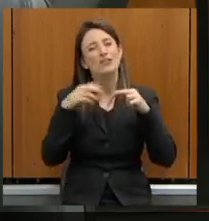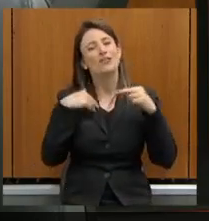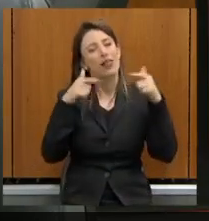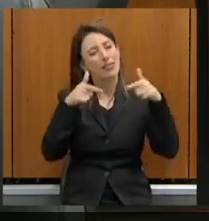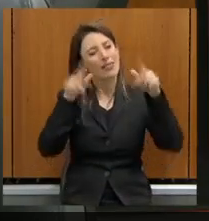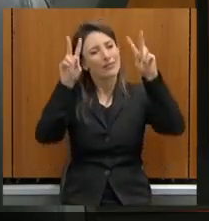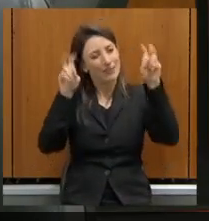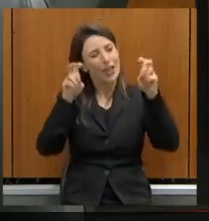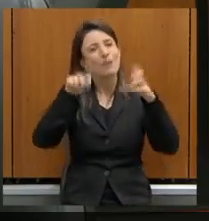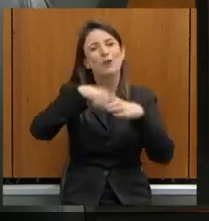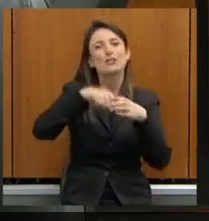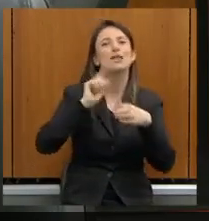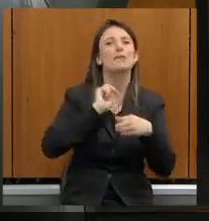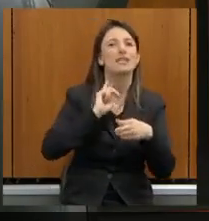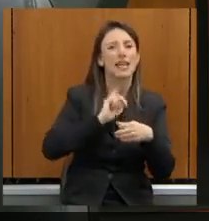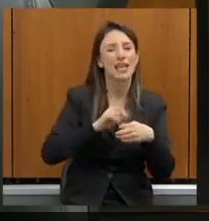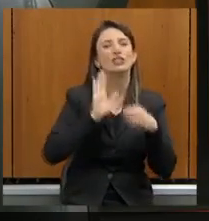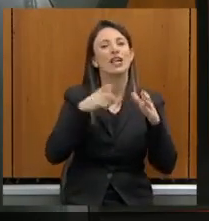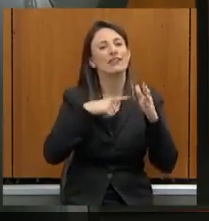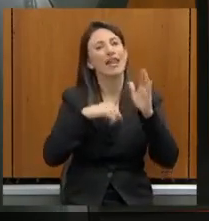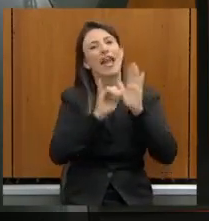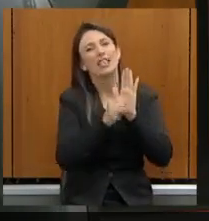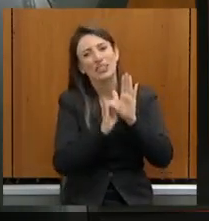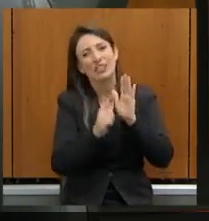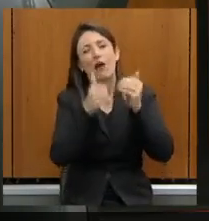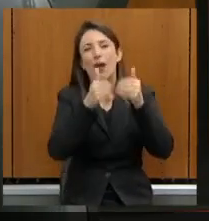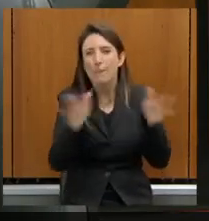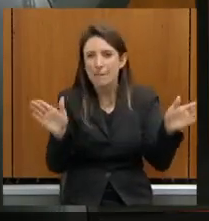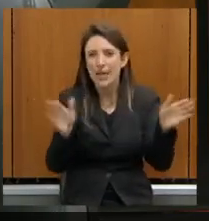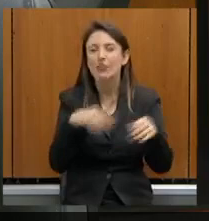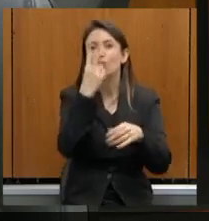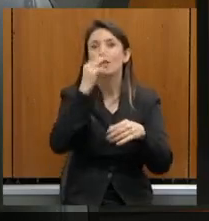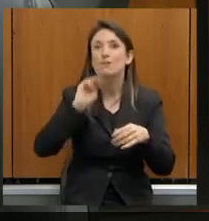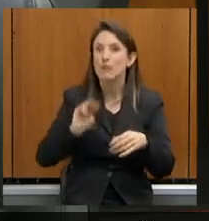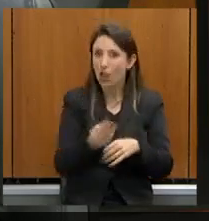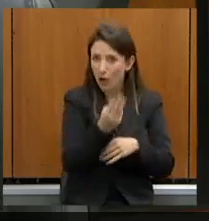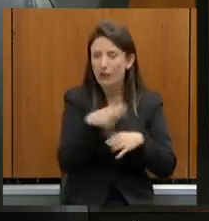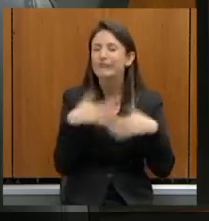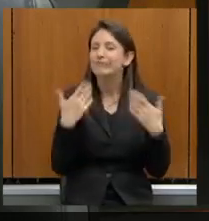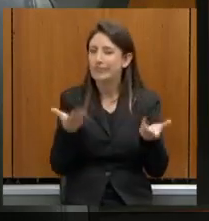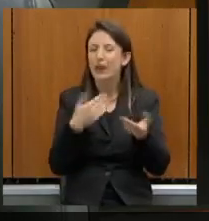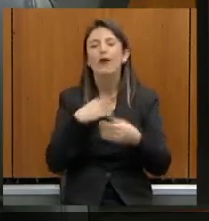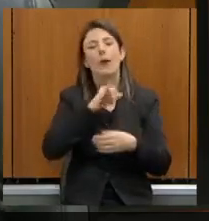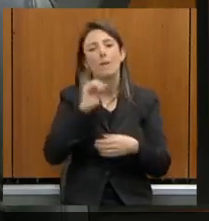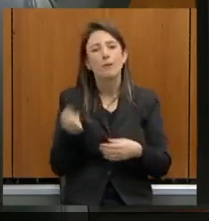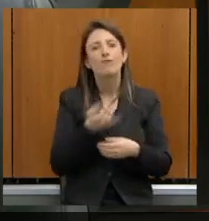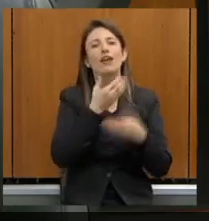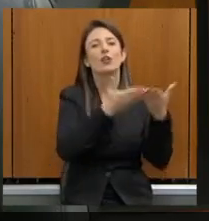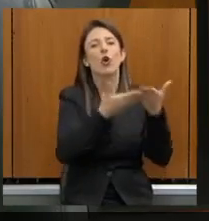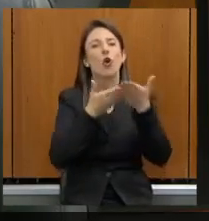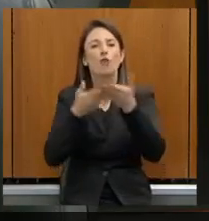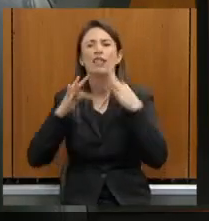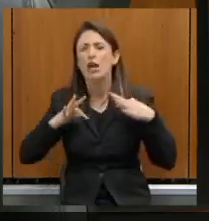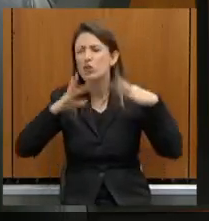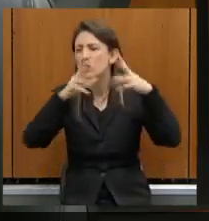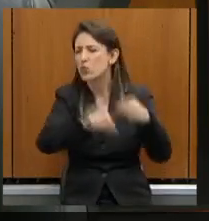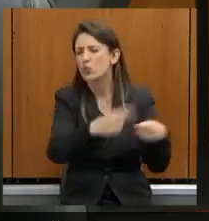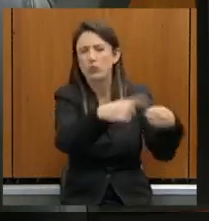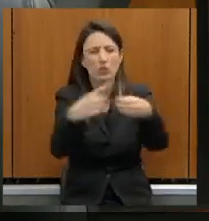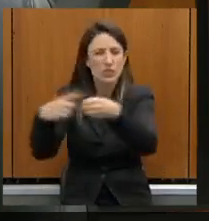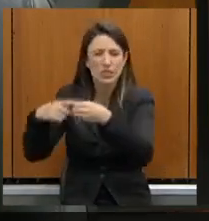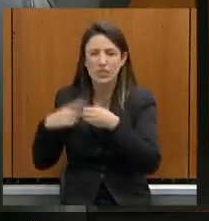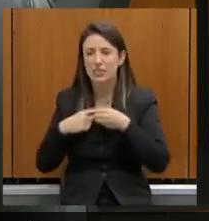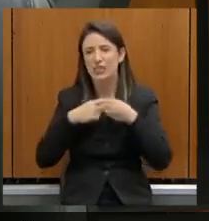efetiva, está aberto. Aproveito esse momento para convidar a todos os municípios, as pessoas de Minas